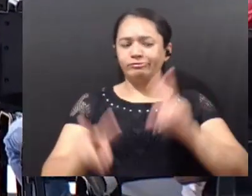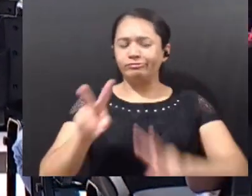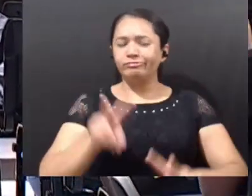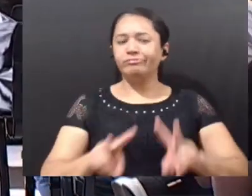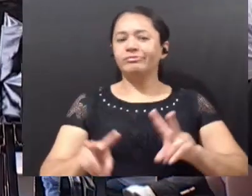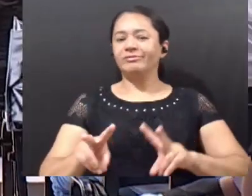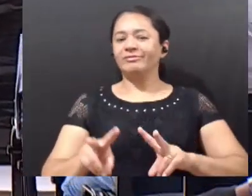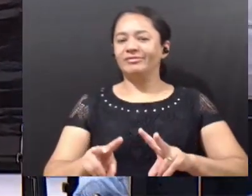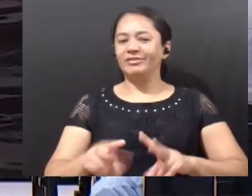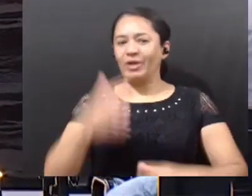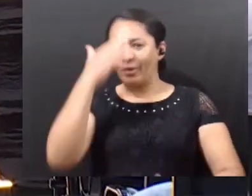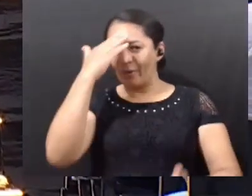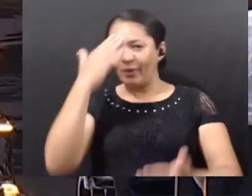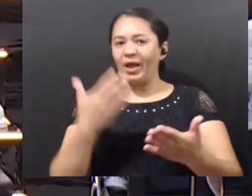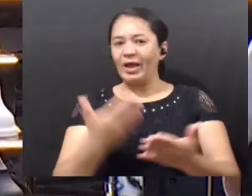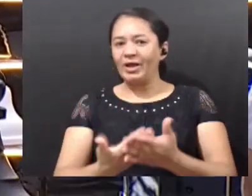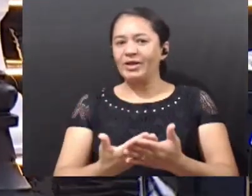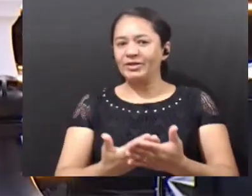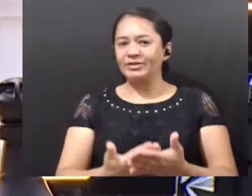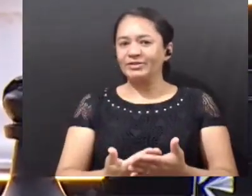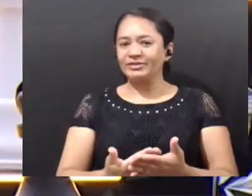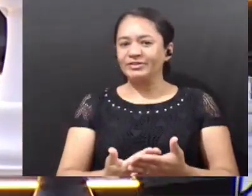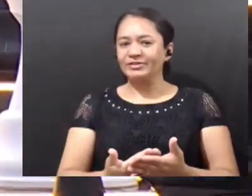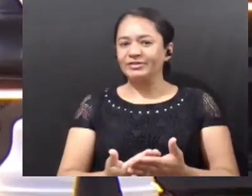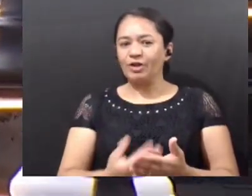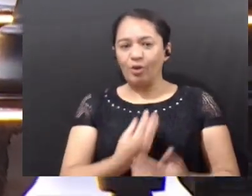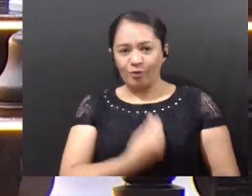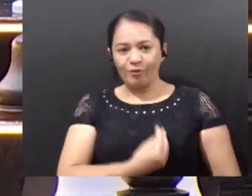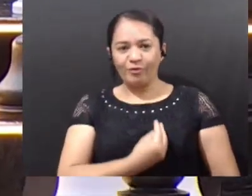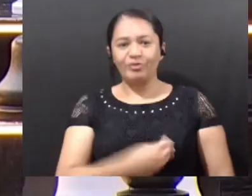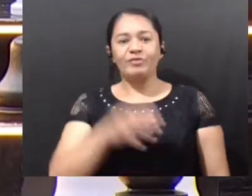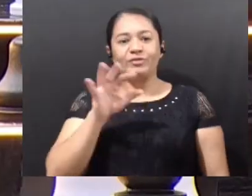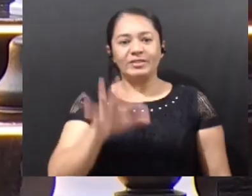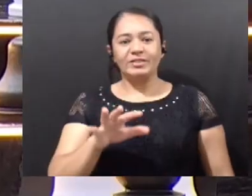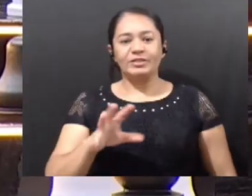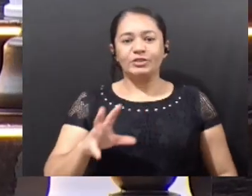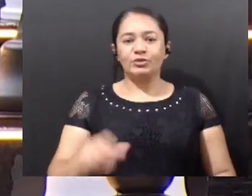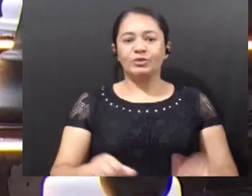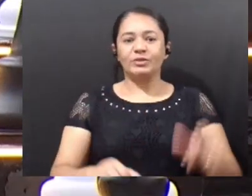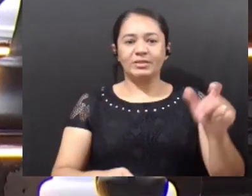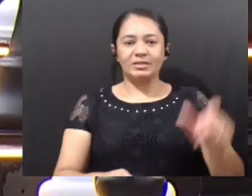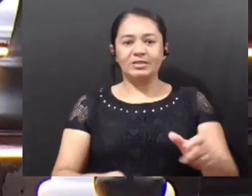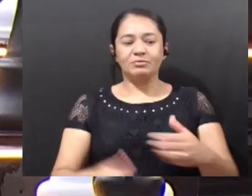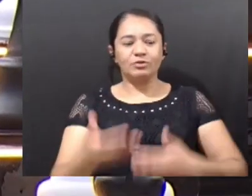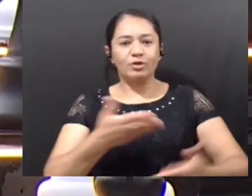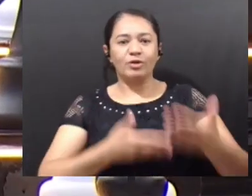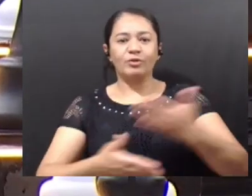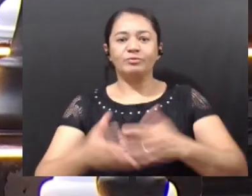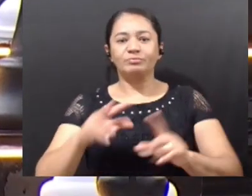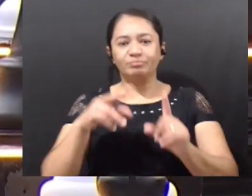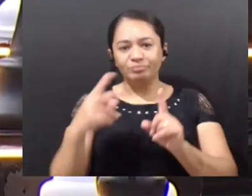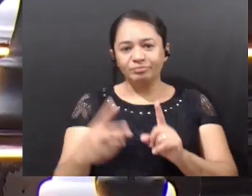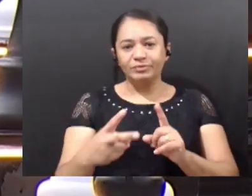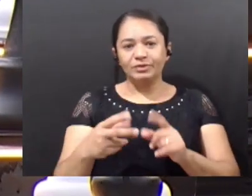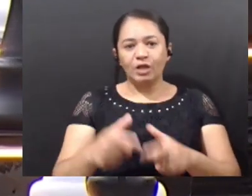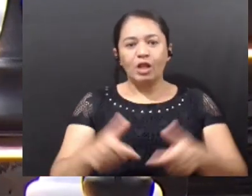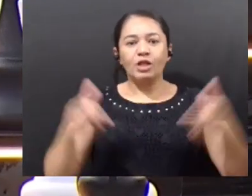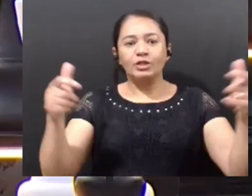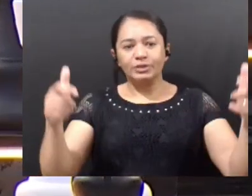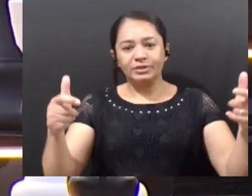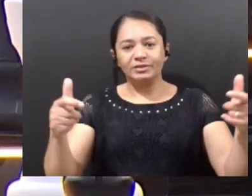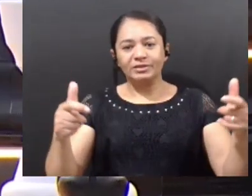acredito, mas eu realmente vivo isso. E todos aqueles que eu compartilho essa visão de crescimento são aqueles